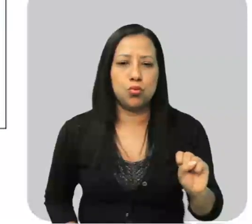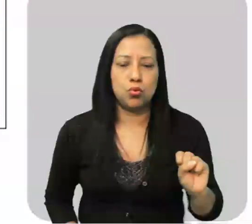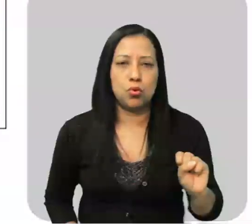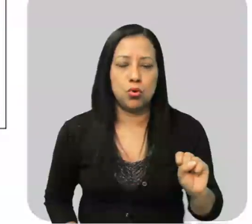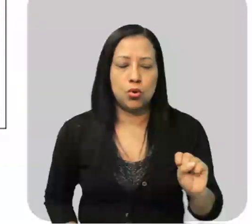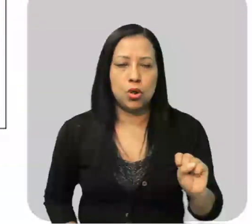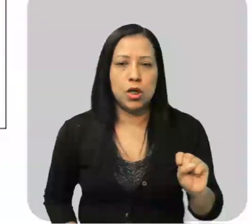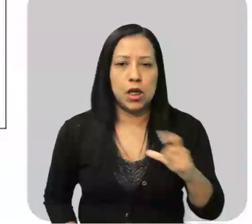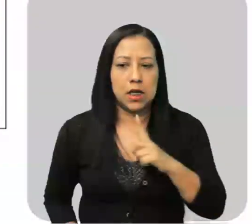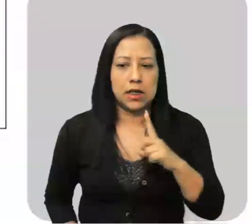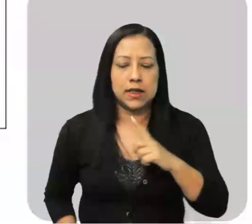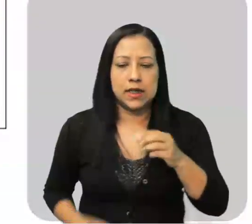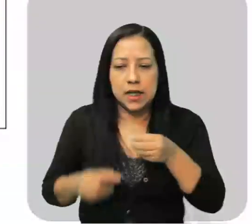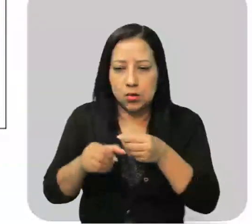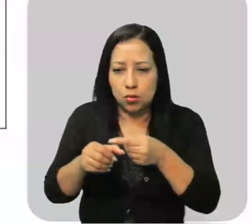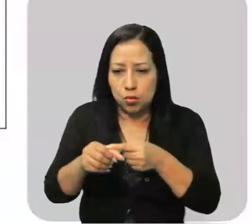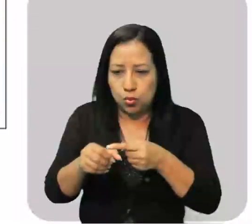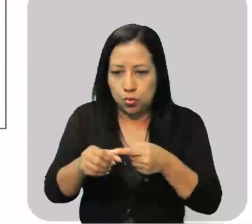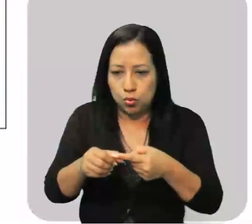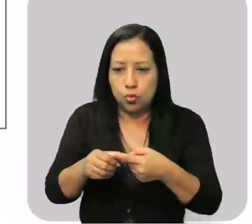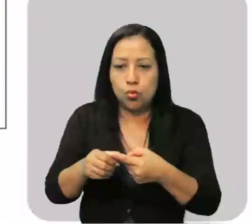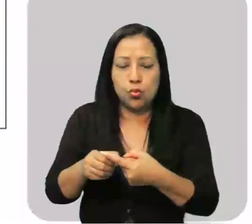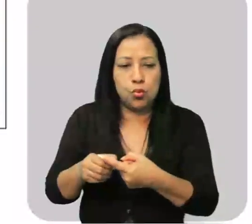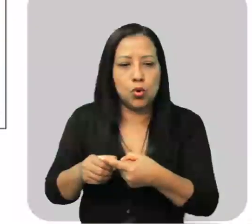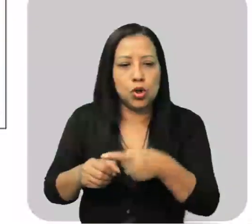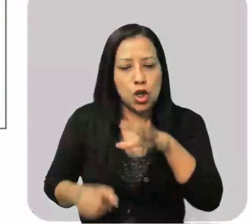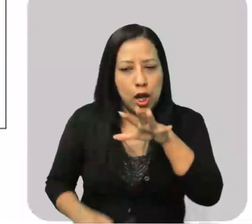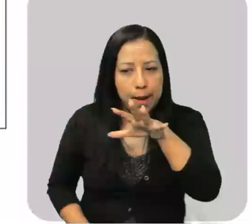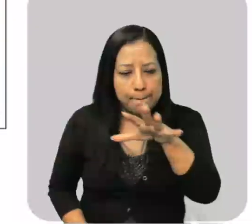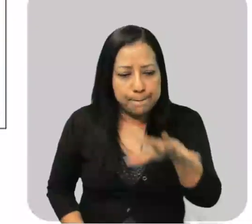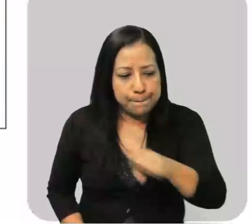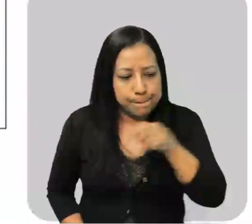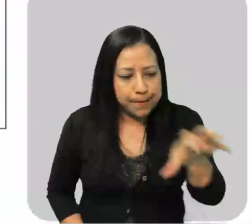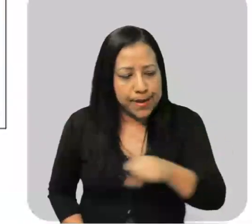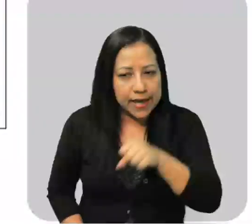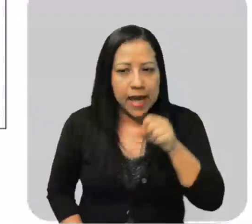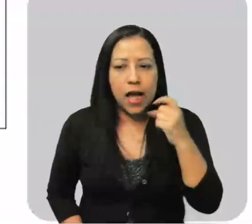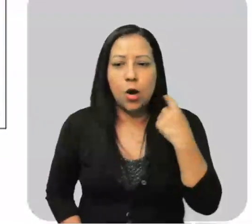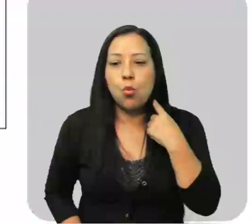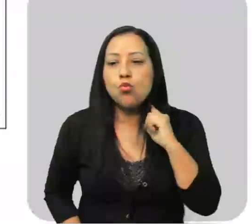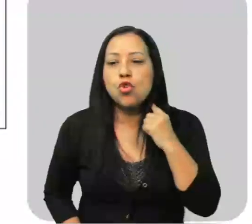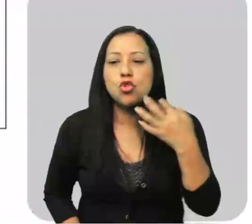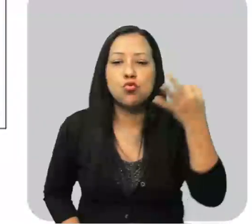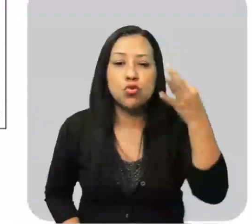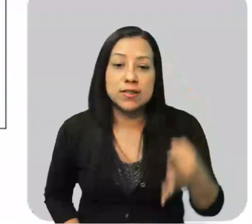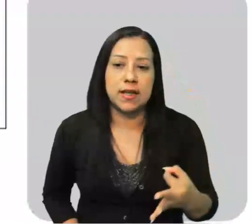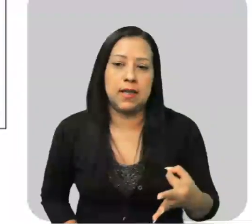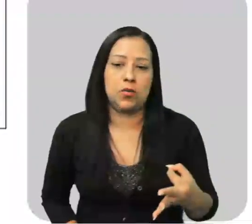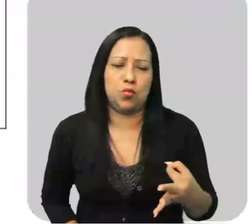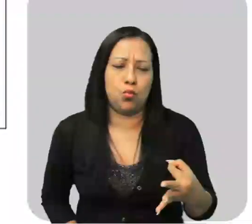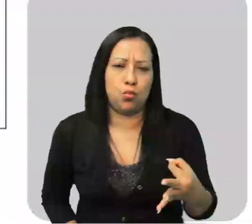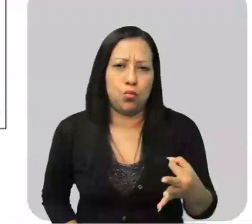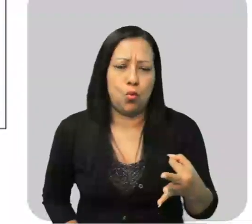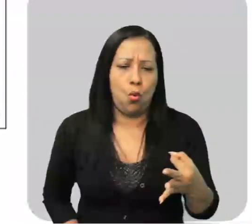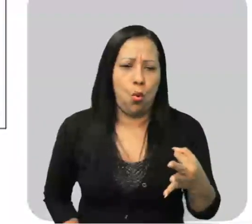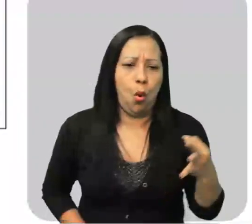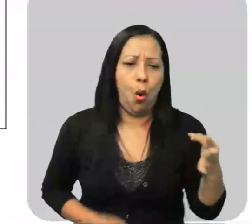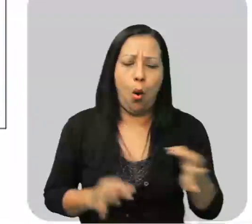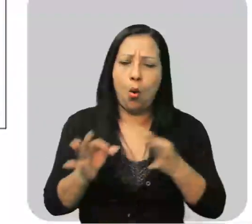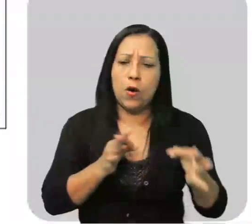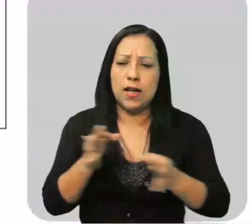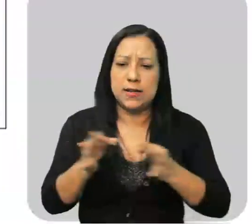nós temos uma maior quantidade de municípios que tiveram essa iniciativa